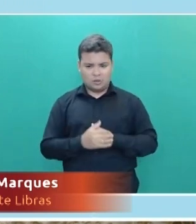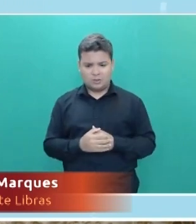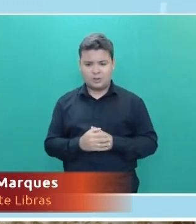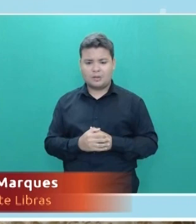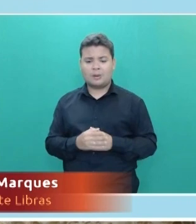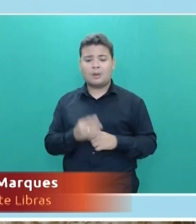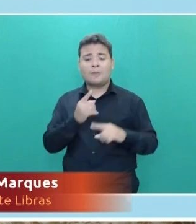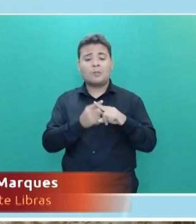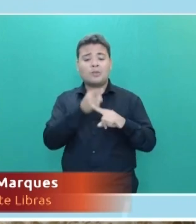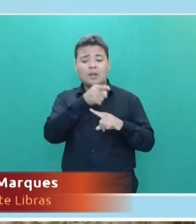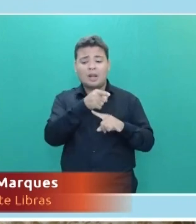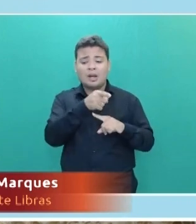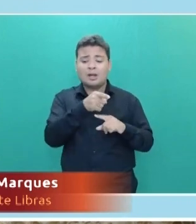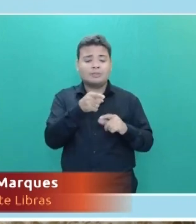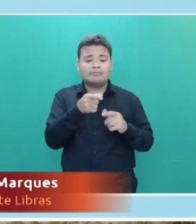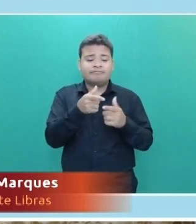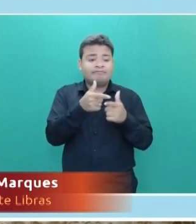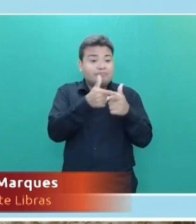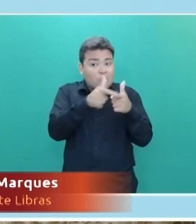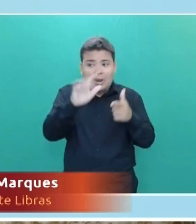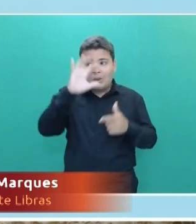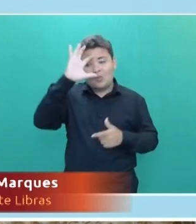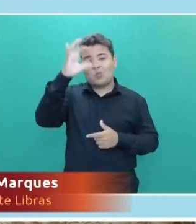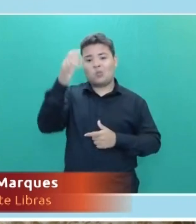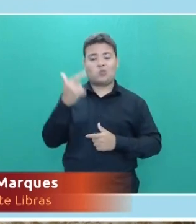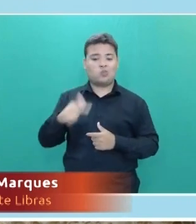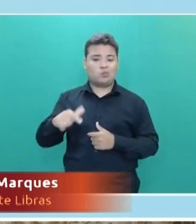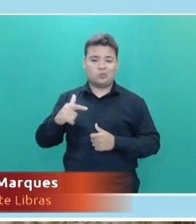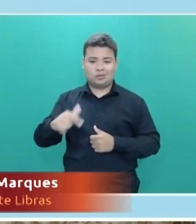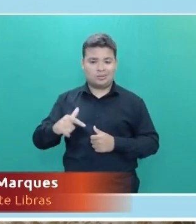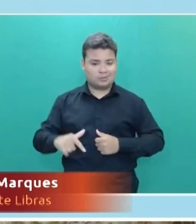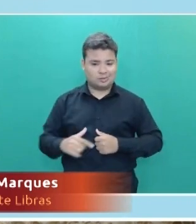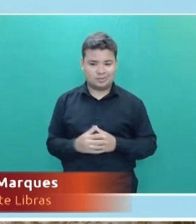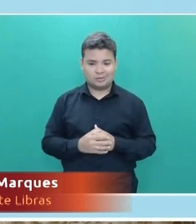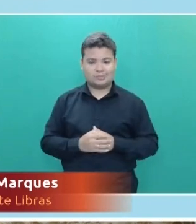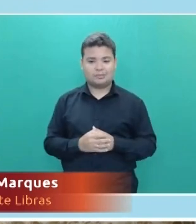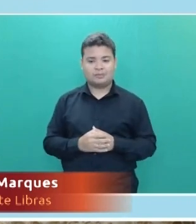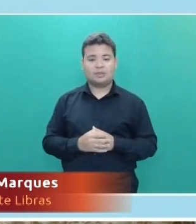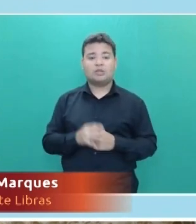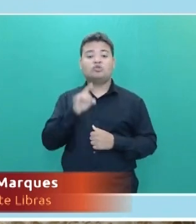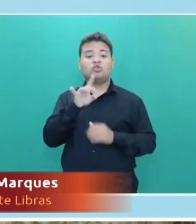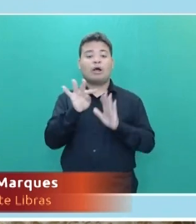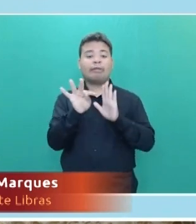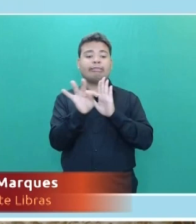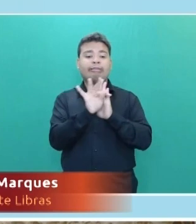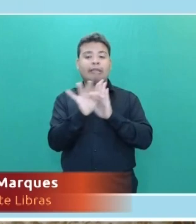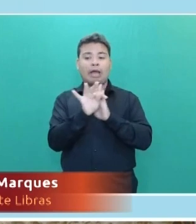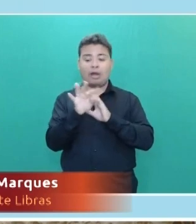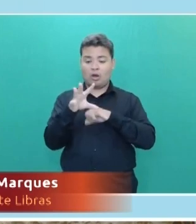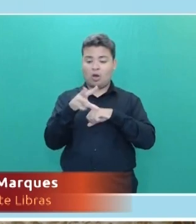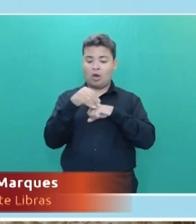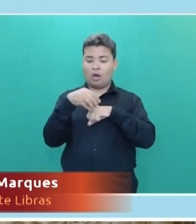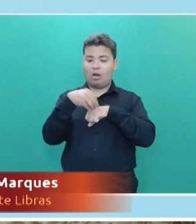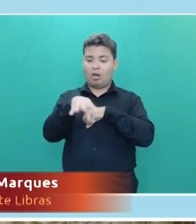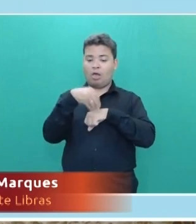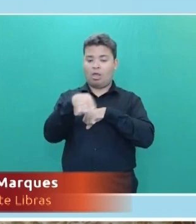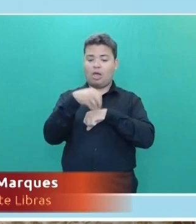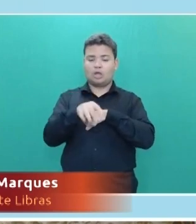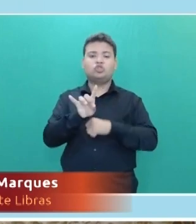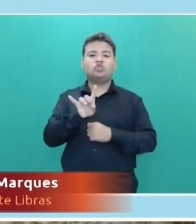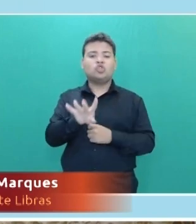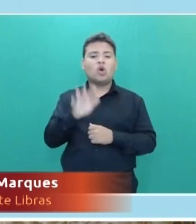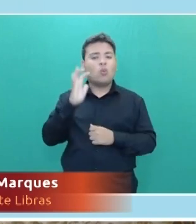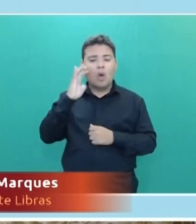problema, não resolve só trazer o conhecimento técnico. Se você não ensina a pessoa a pensar e a